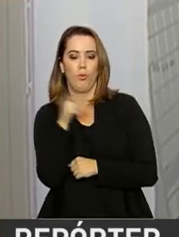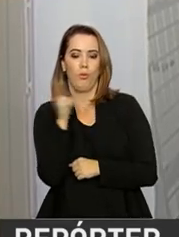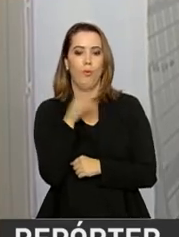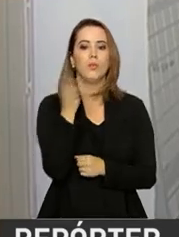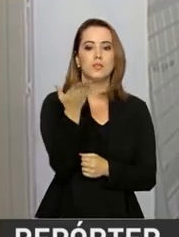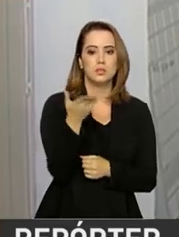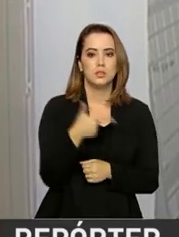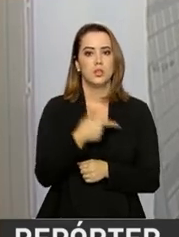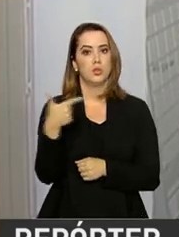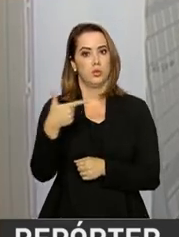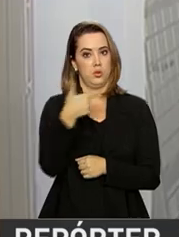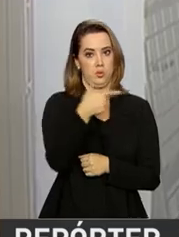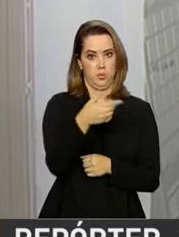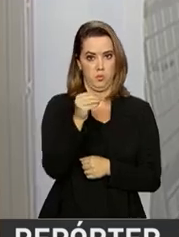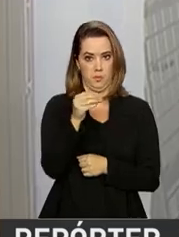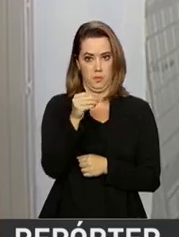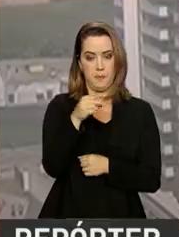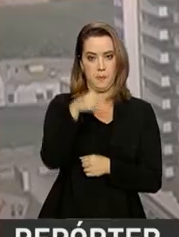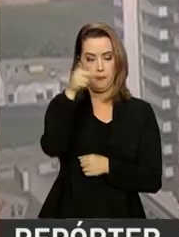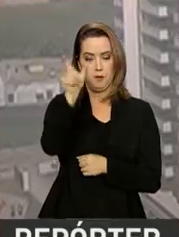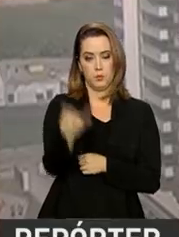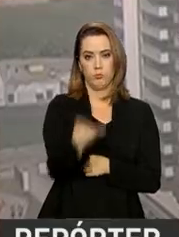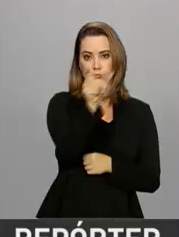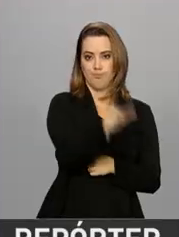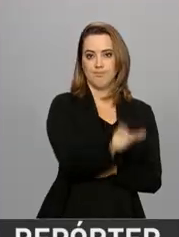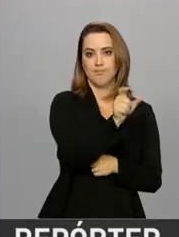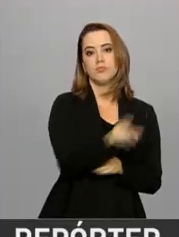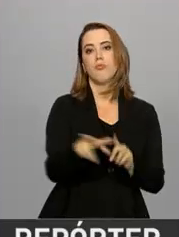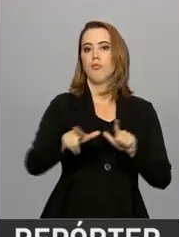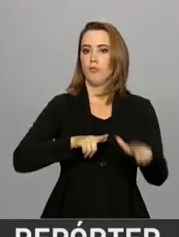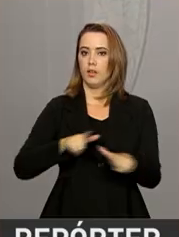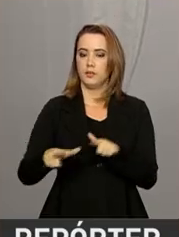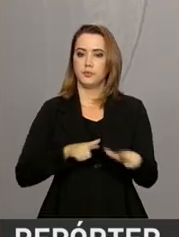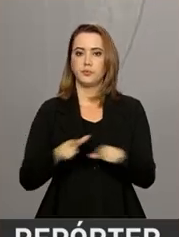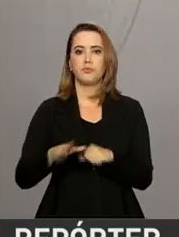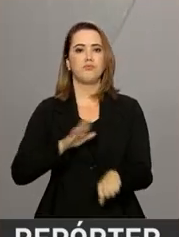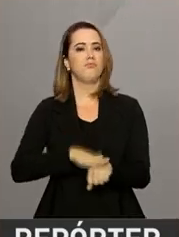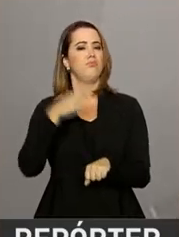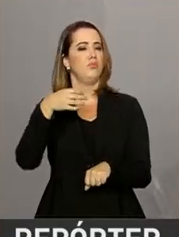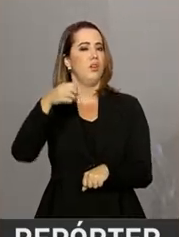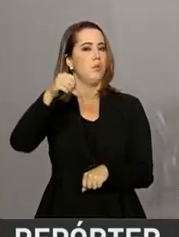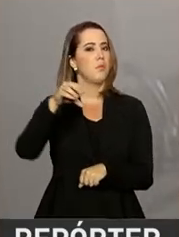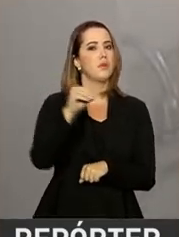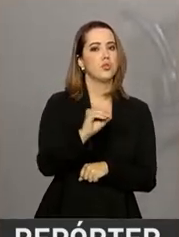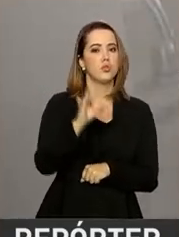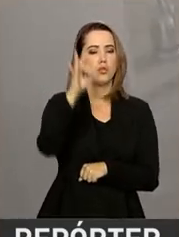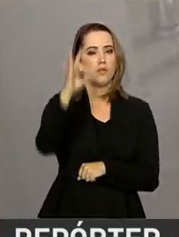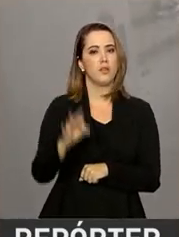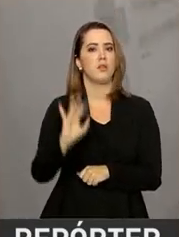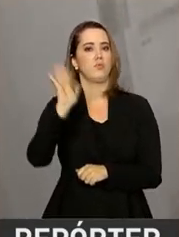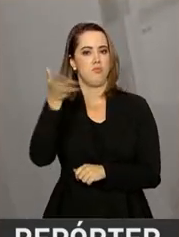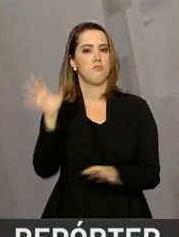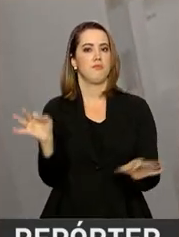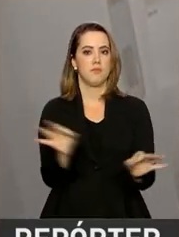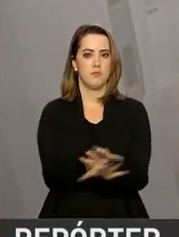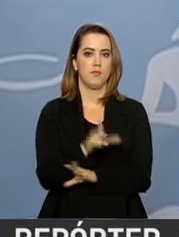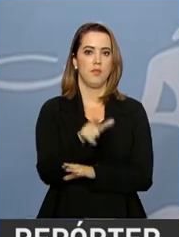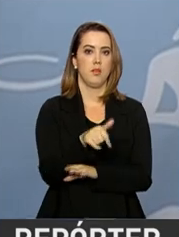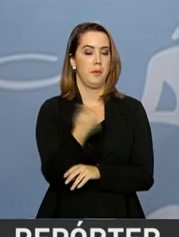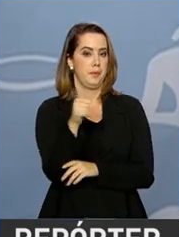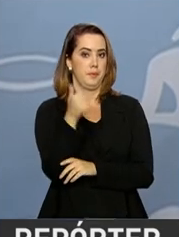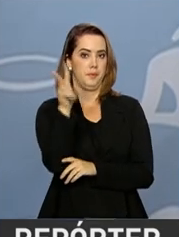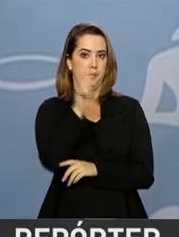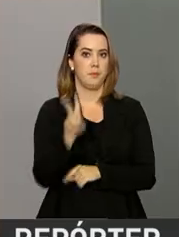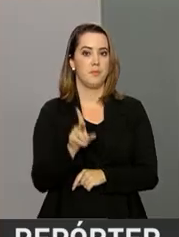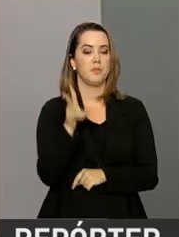2200 funcionários dos Correios a montagem já está com mais de 90% dos trabalhos concluídos é a primeira vez na